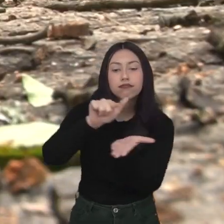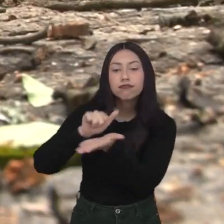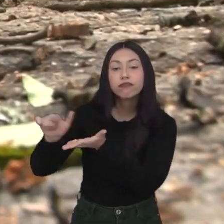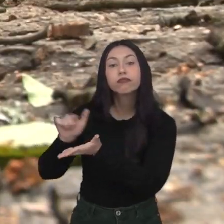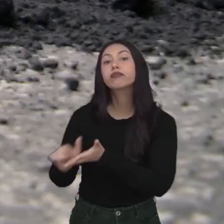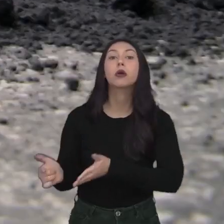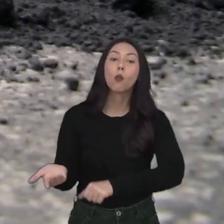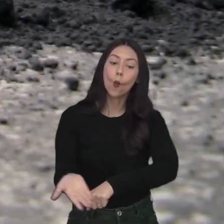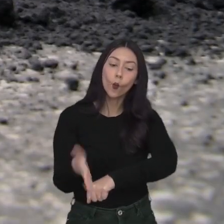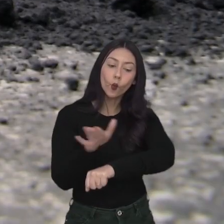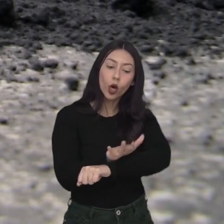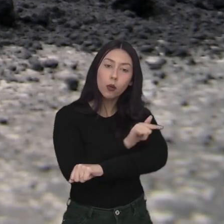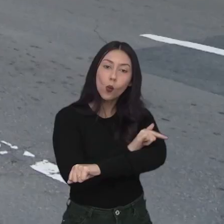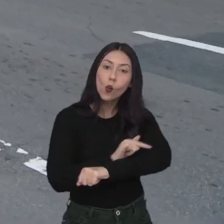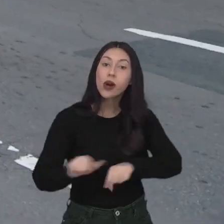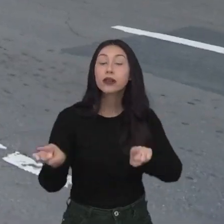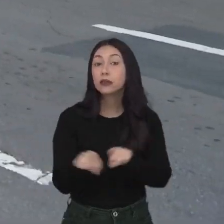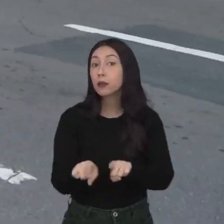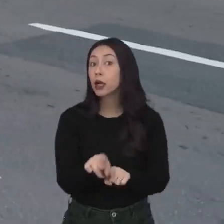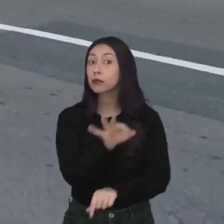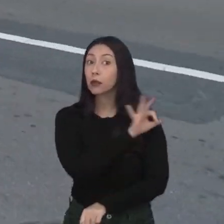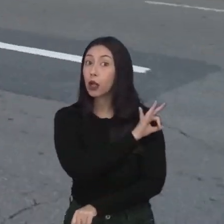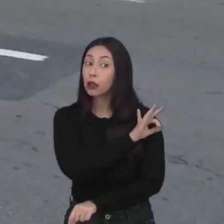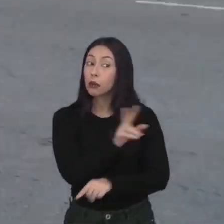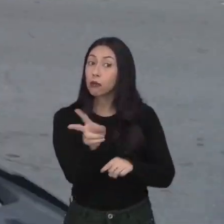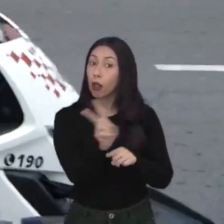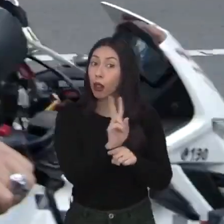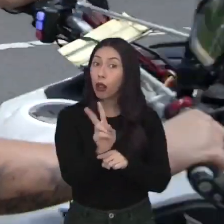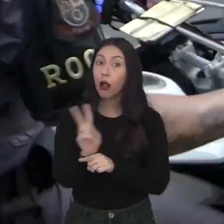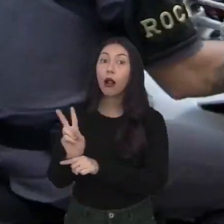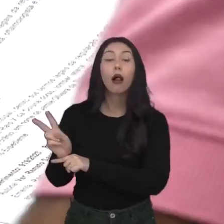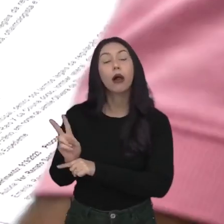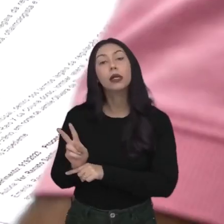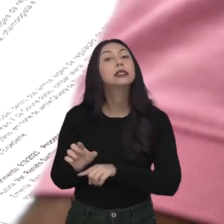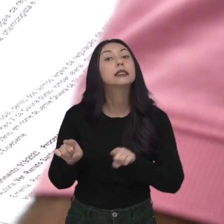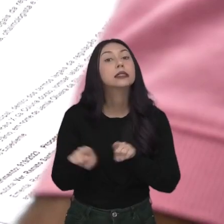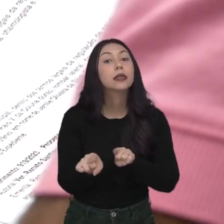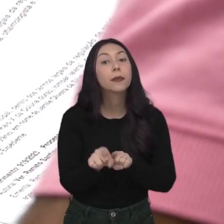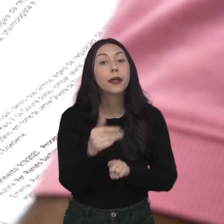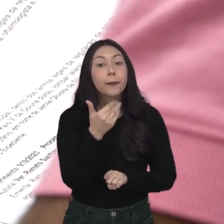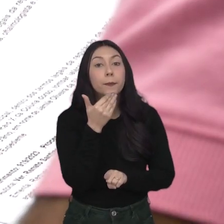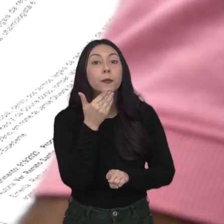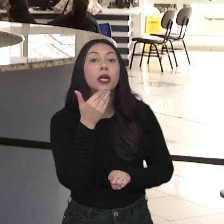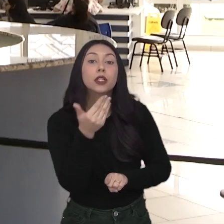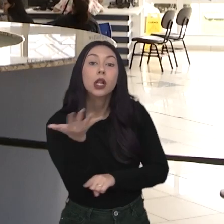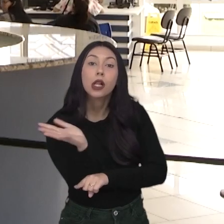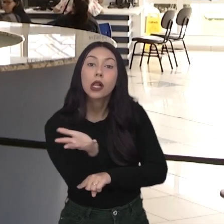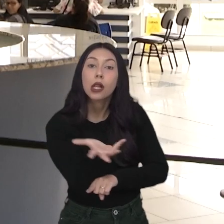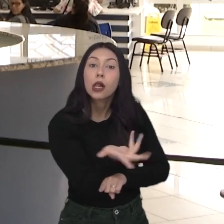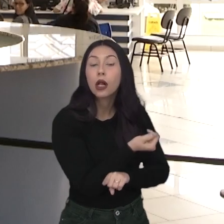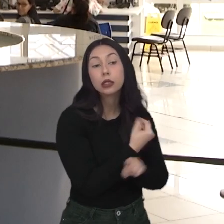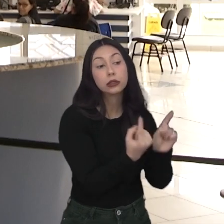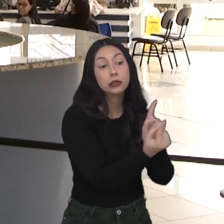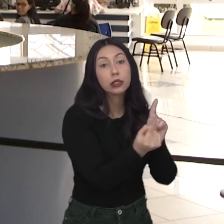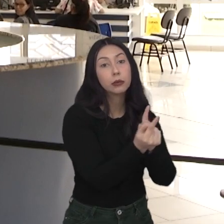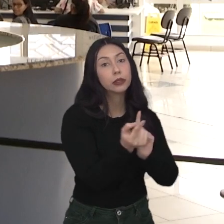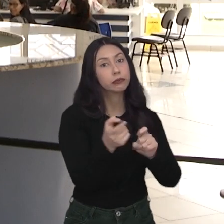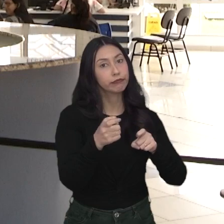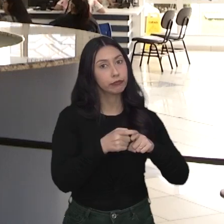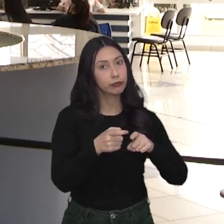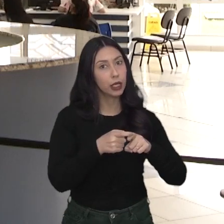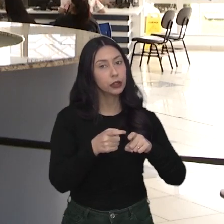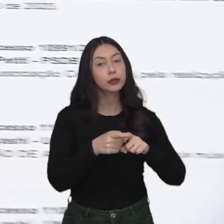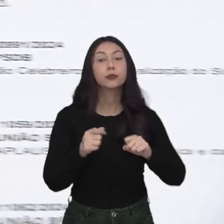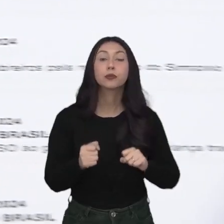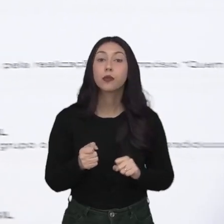limpeza pública, tapa-buraco e ronda policial em alguns bairros. Também tiveram pedidos para agilizar o atendimento médico